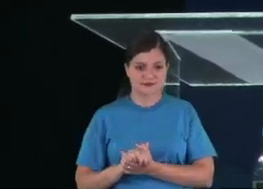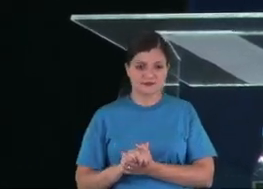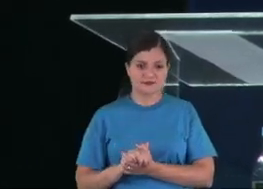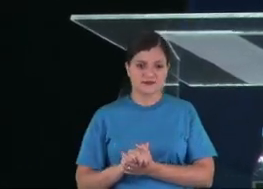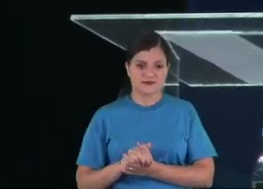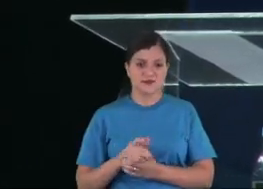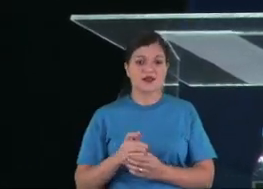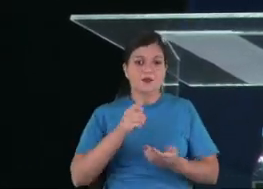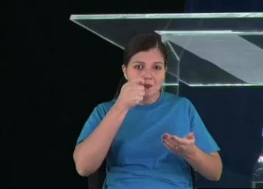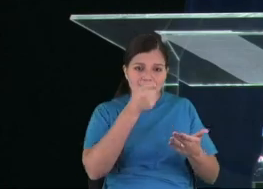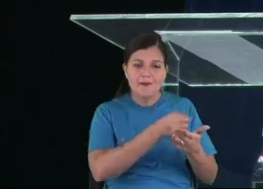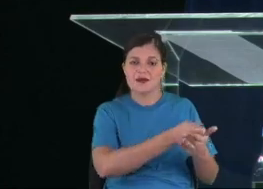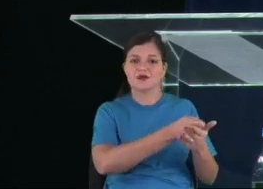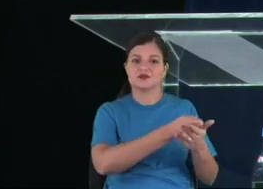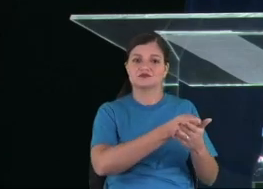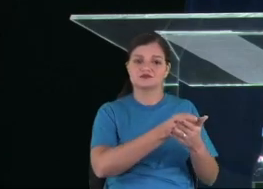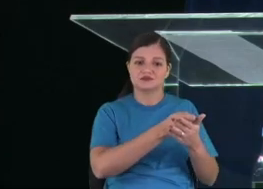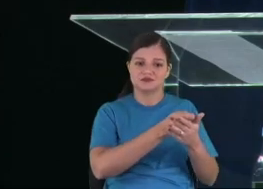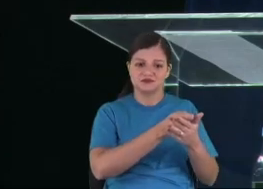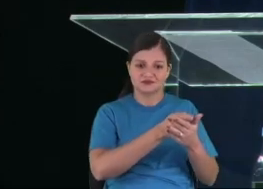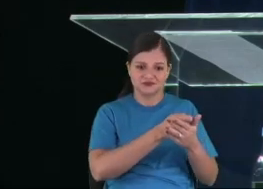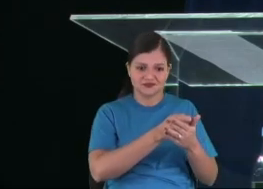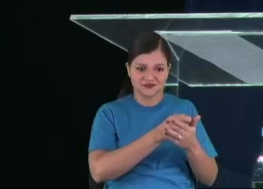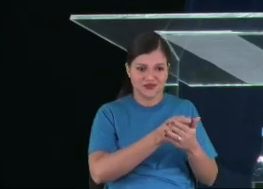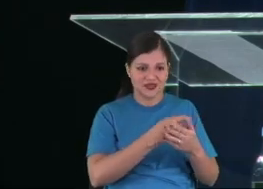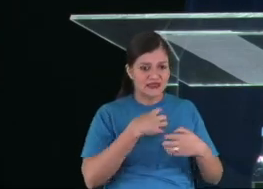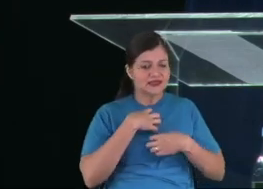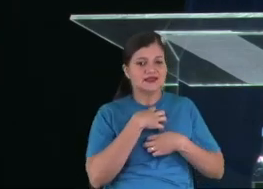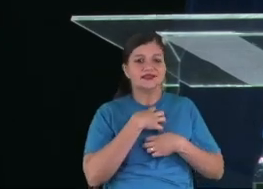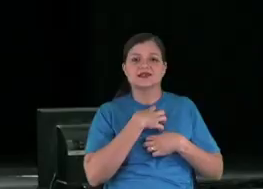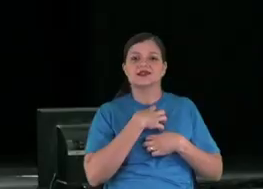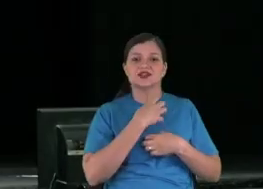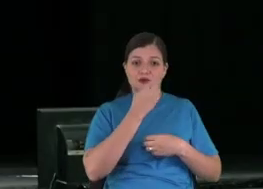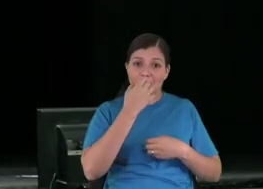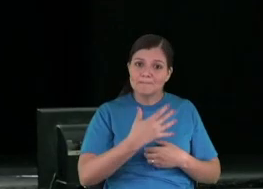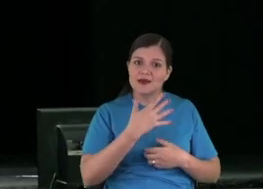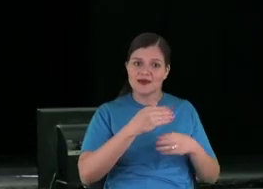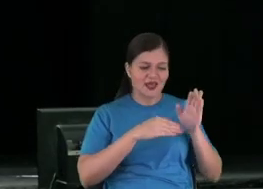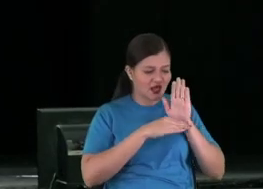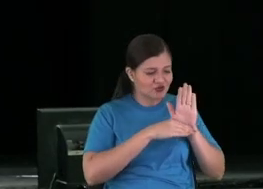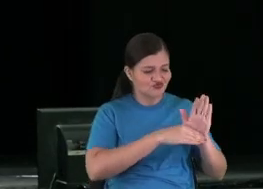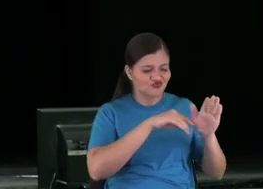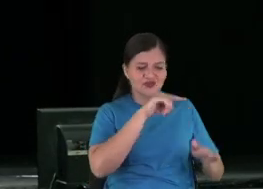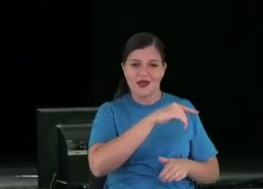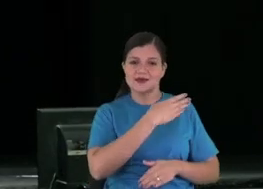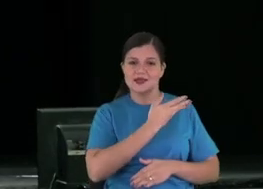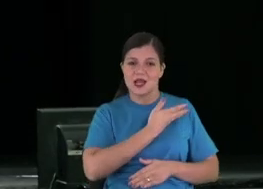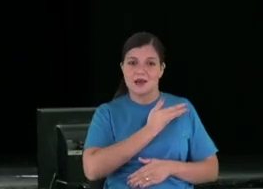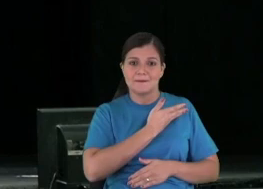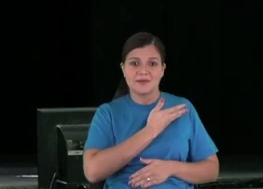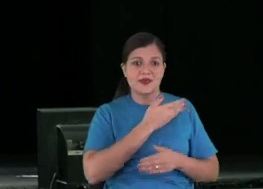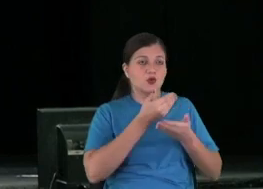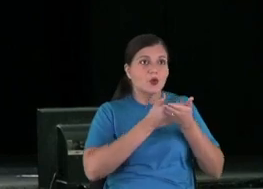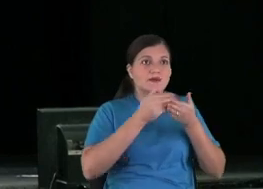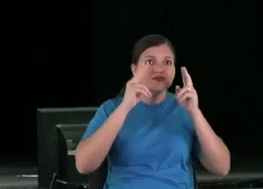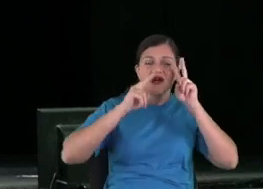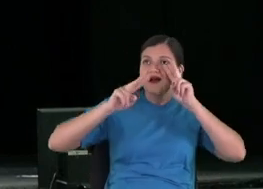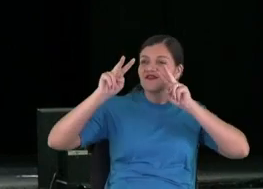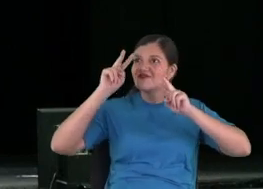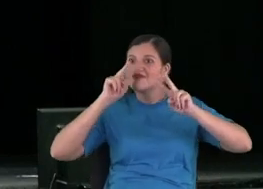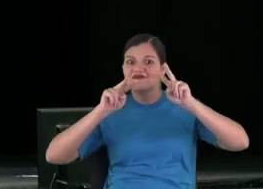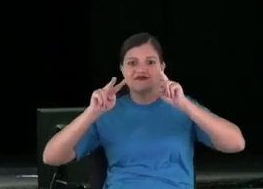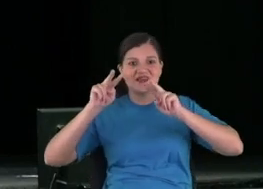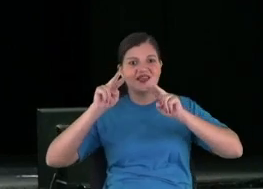E nós pagamos. E a gente se sentiu parte daquele garoto beneficiado que passou a ver o mundo até hoje. Um dia